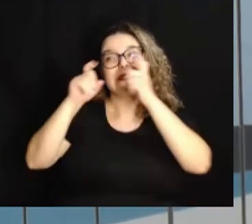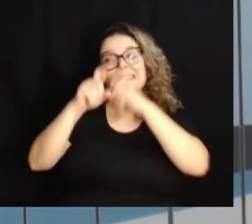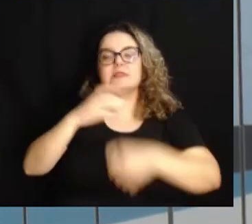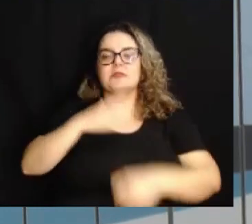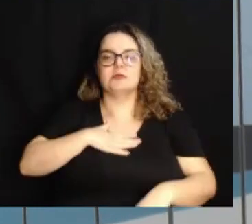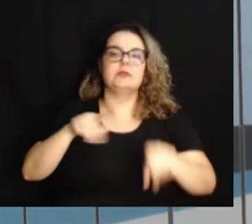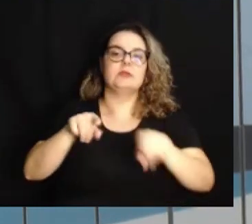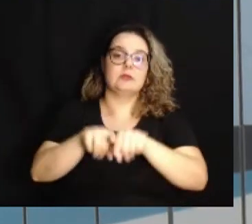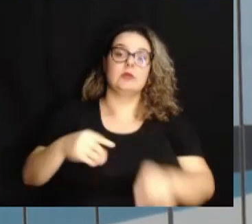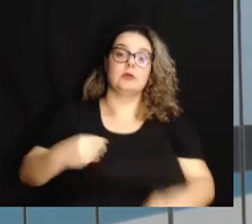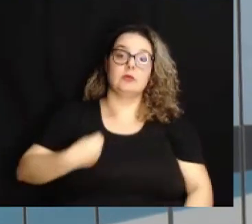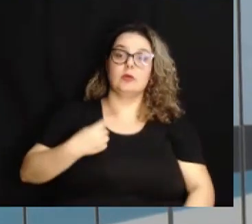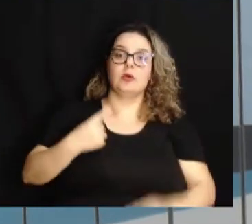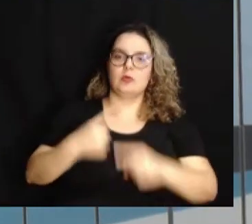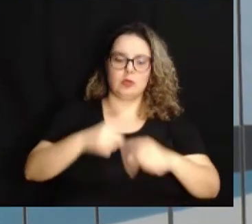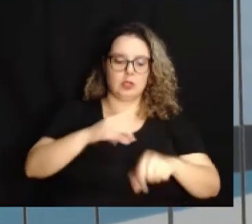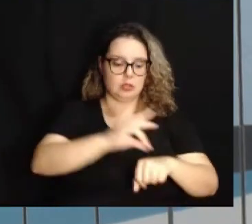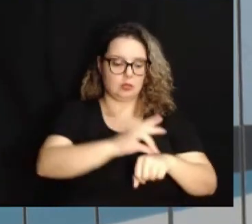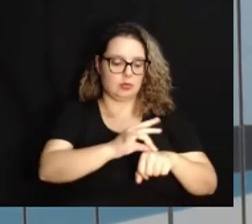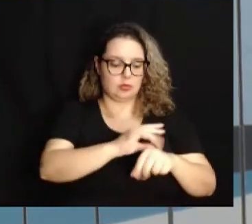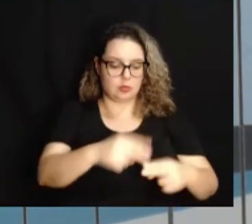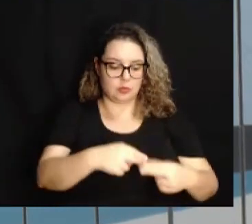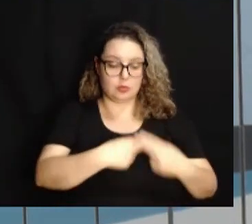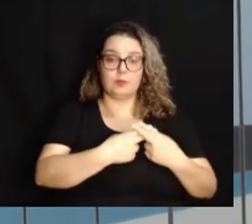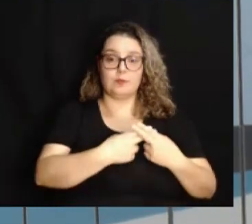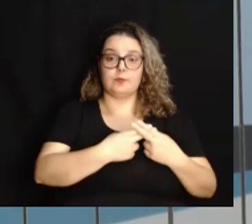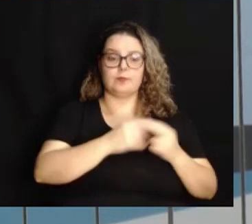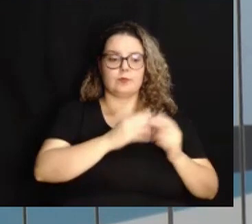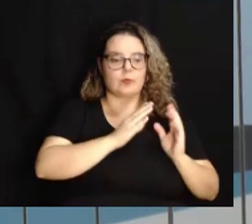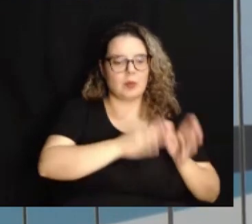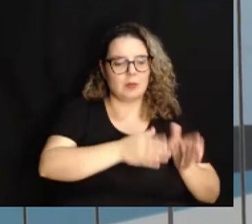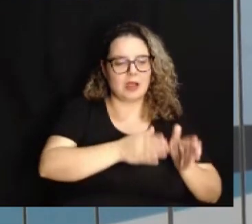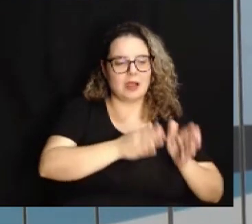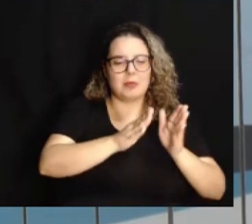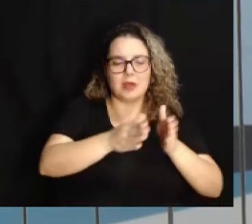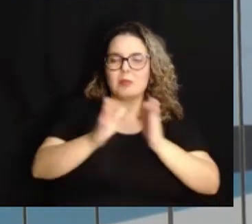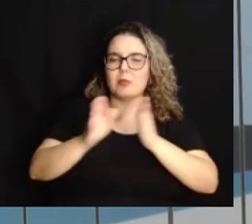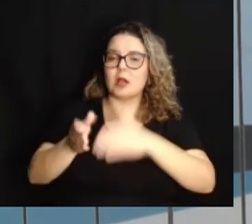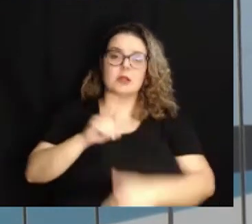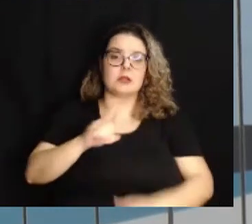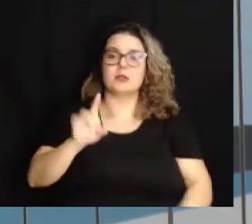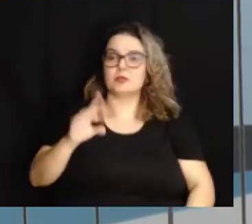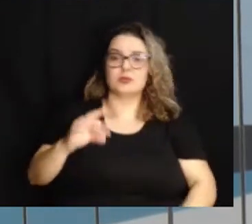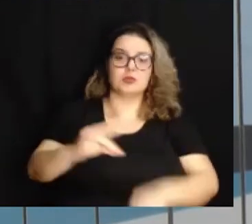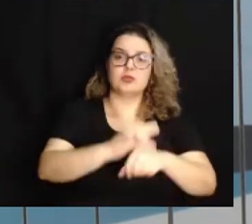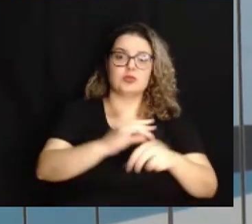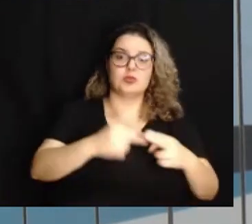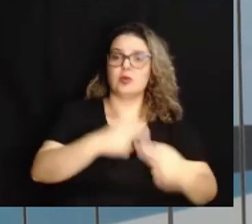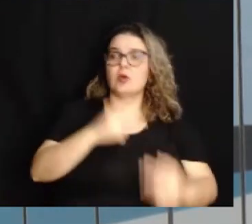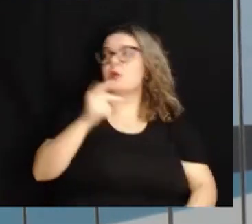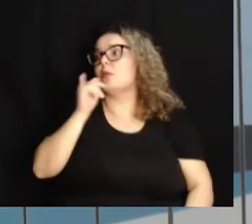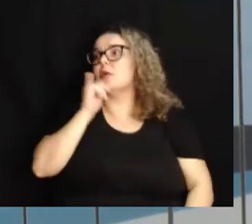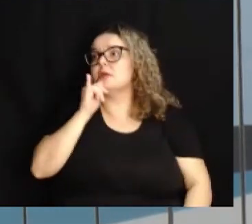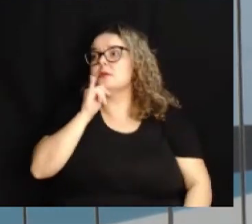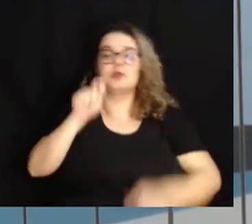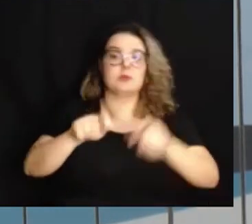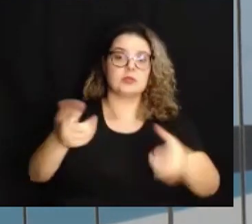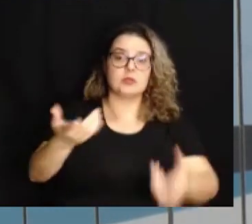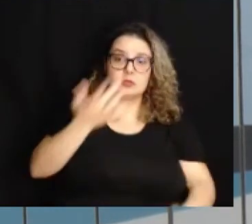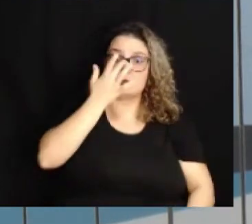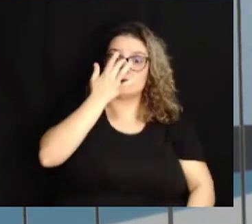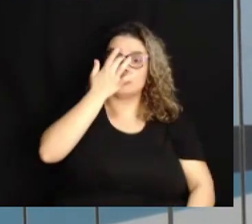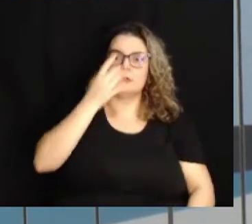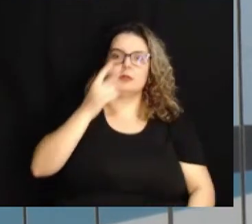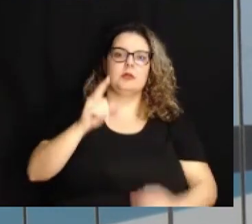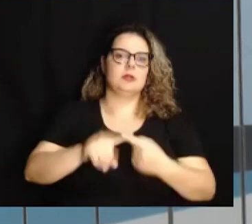o luto, ele passa por uma série de questões que não só o luto, por exemplo, de pessoas, né? Mas tem o luto de uma fase da vida,